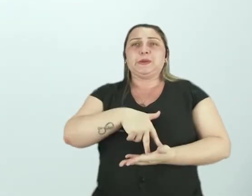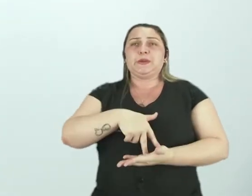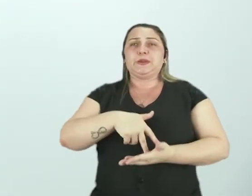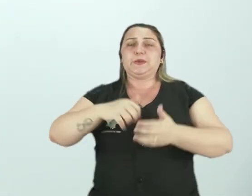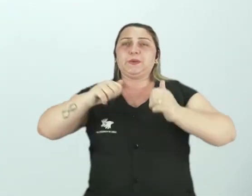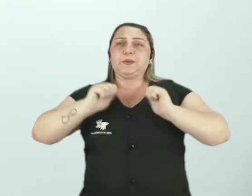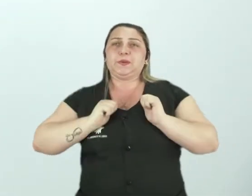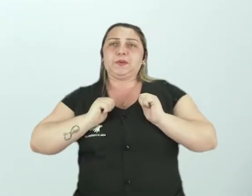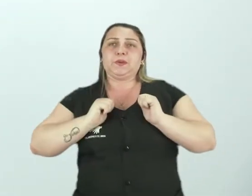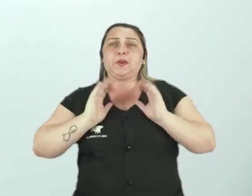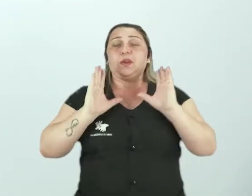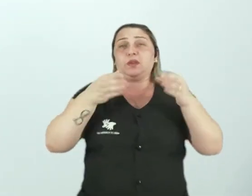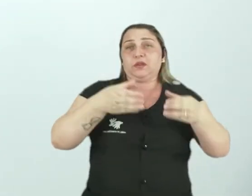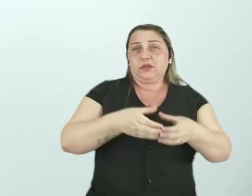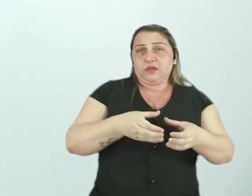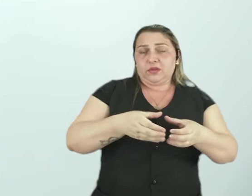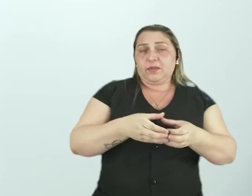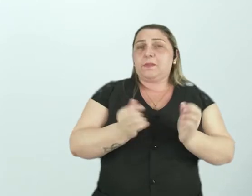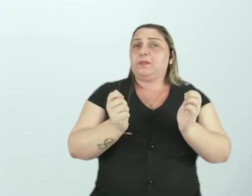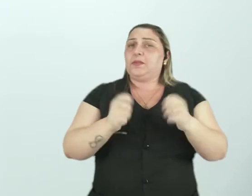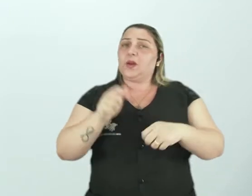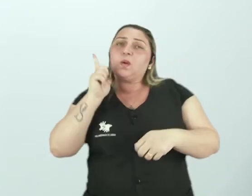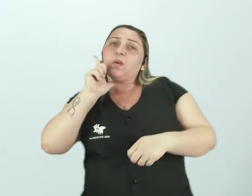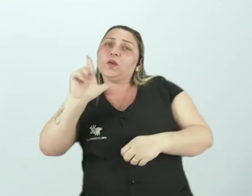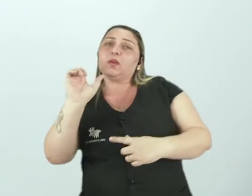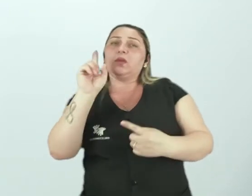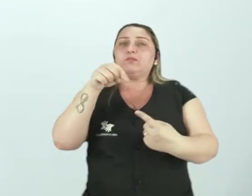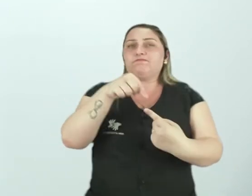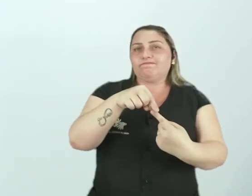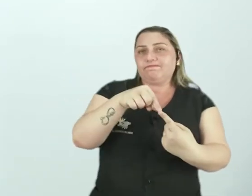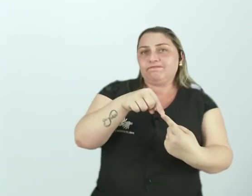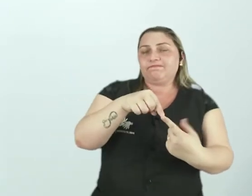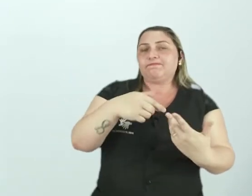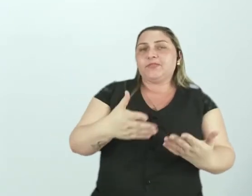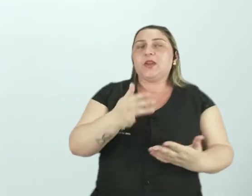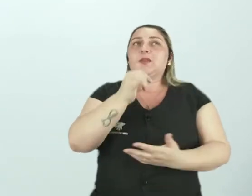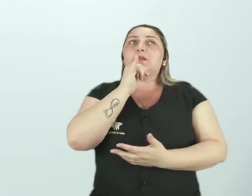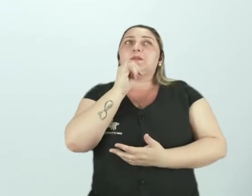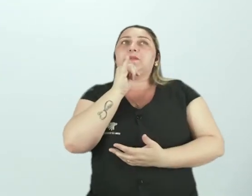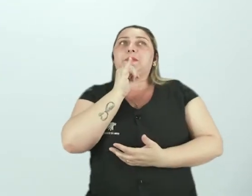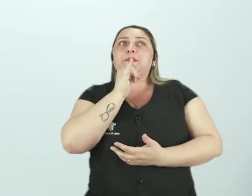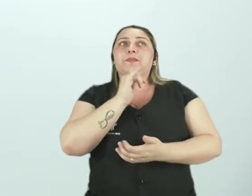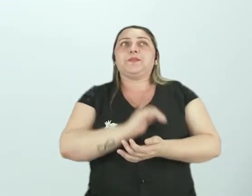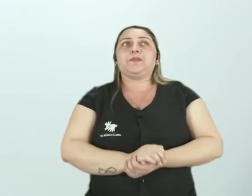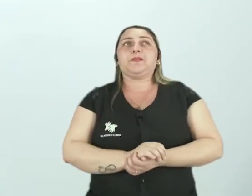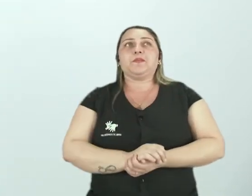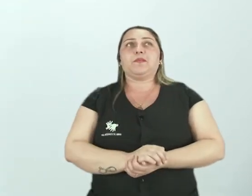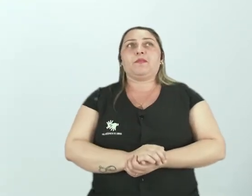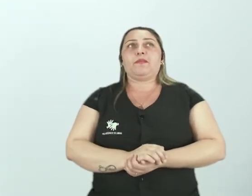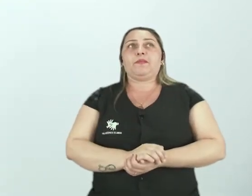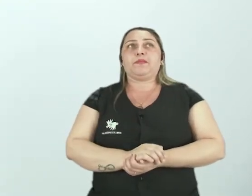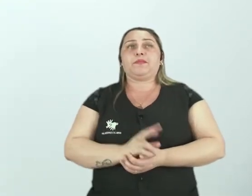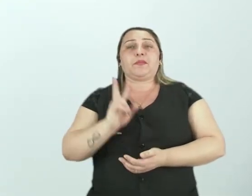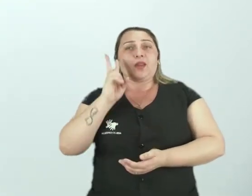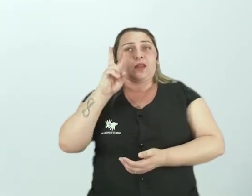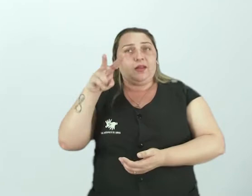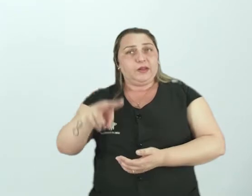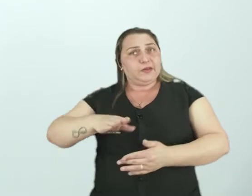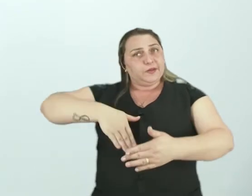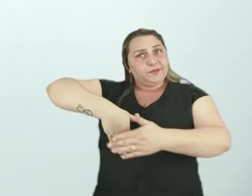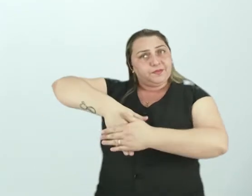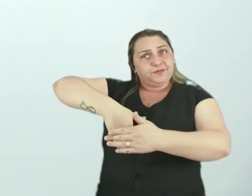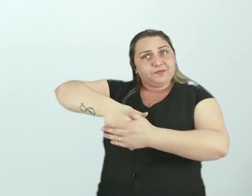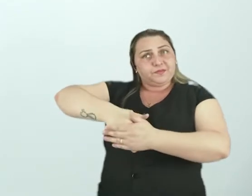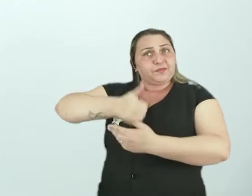os nossos participantes, para poder alcançar aquele objetivo. Por exemplo, é muito comum a gente ver no